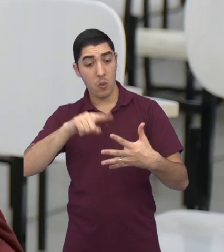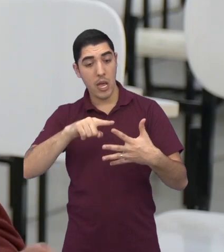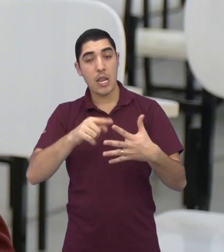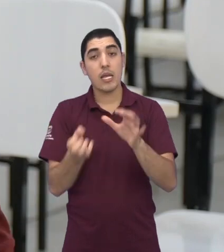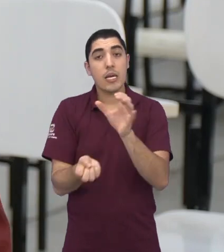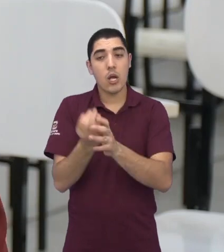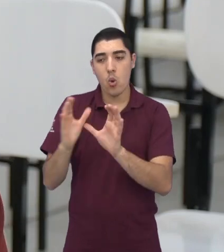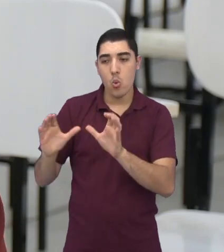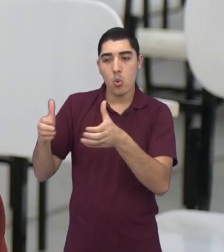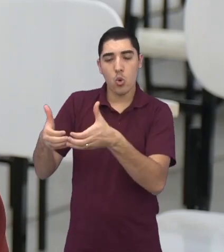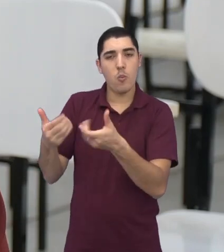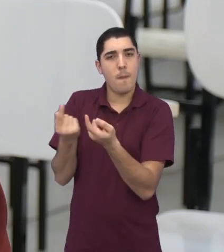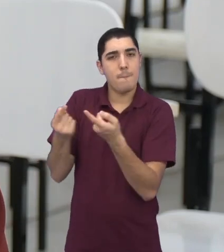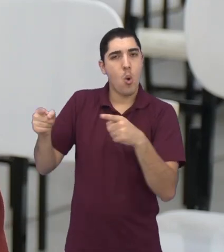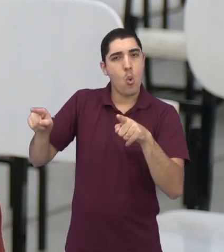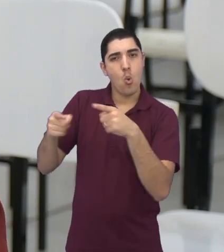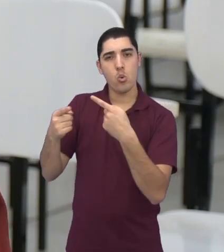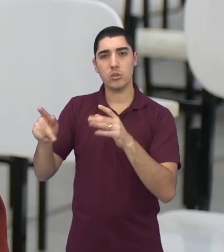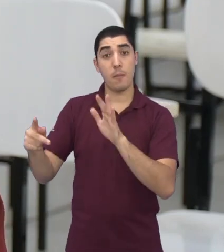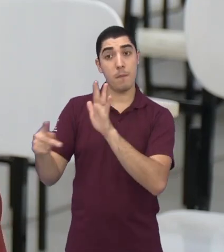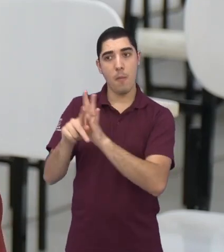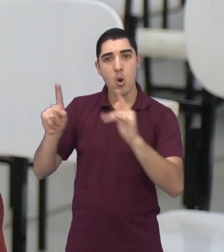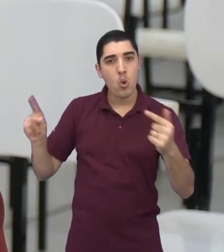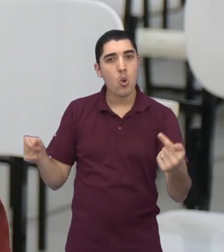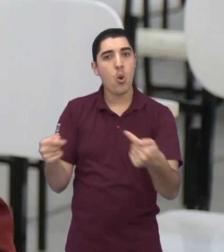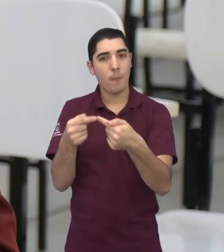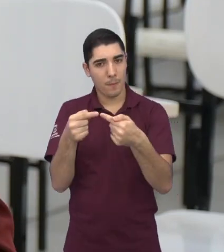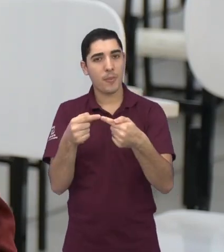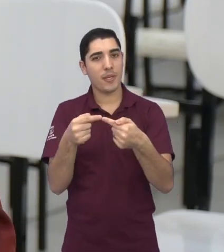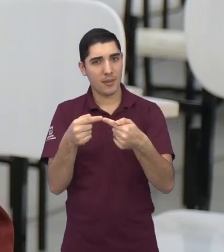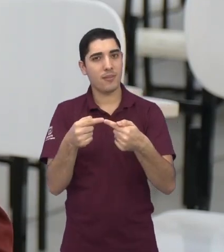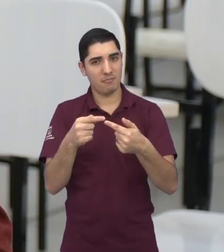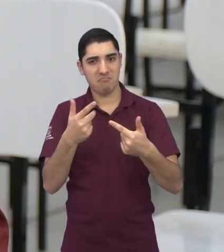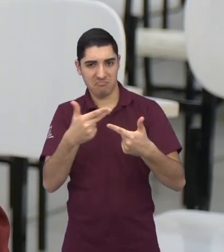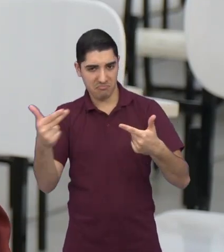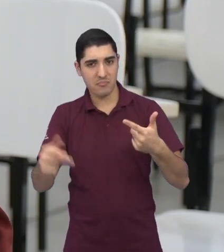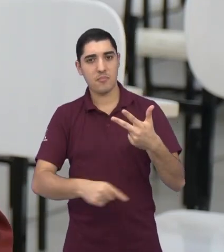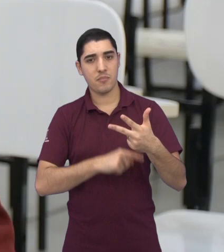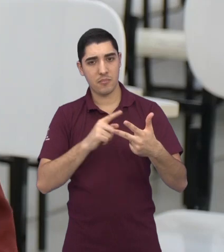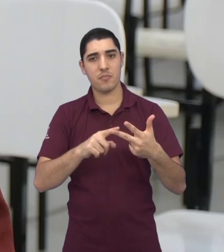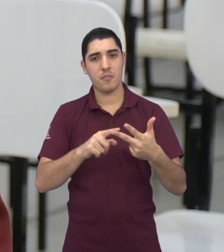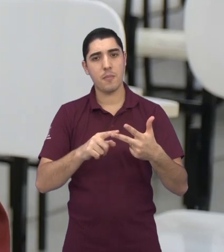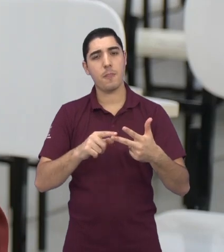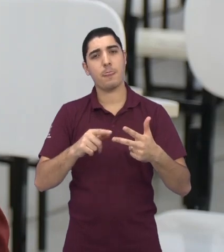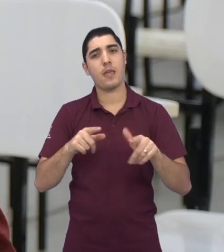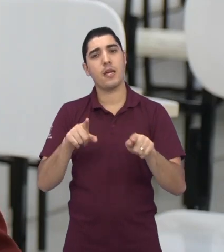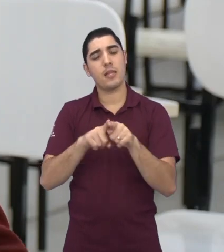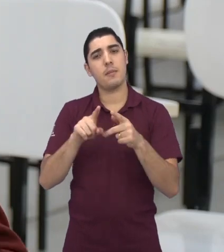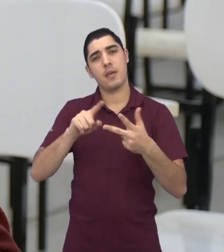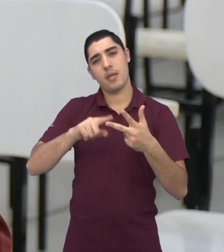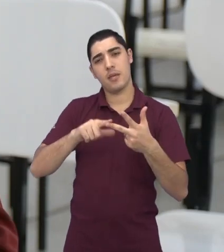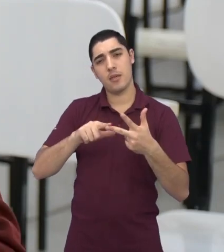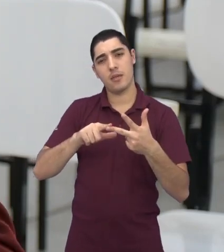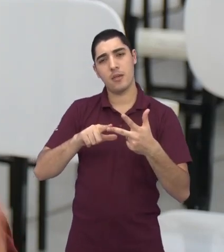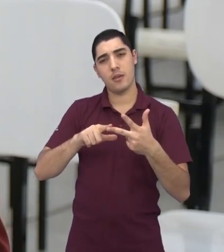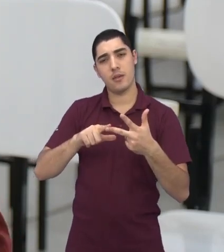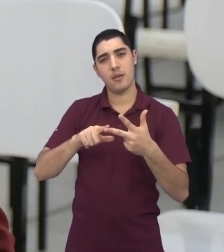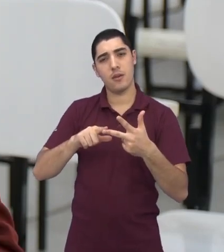ópera baseada numa peça hindu, o David Attenborough, que é